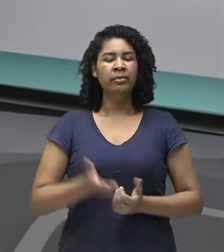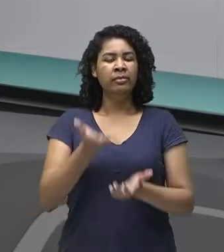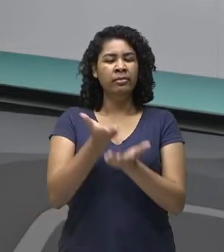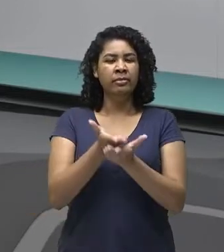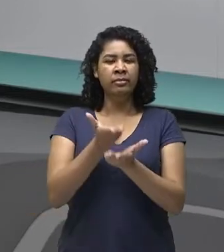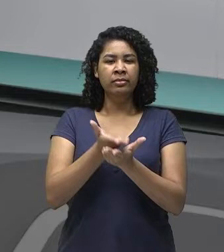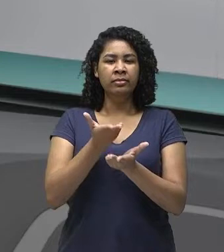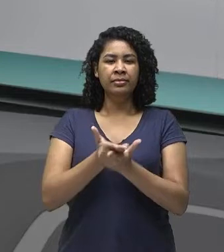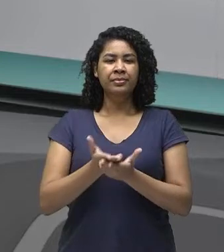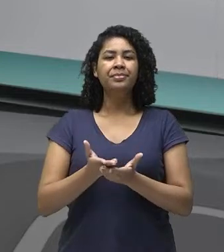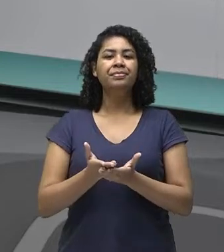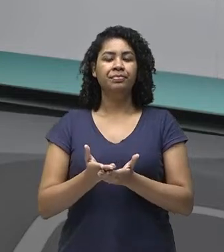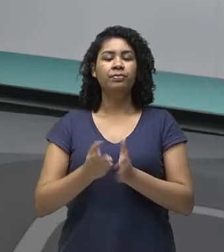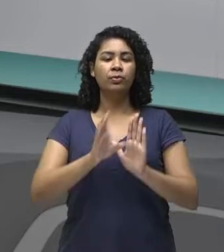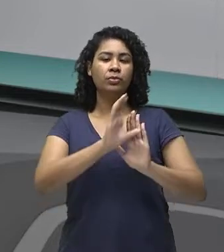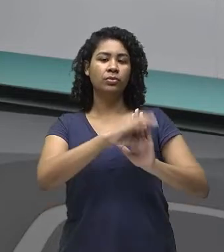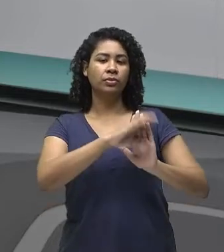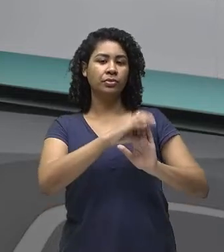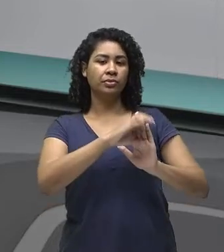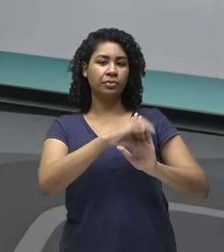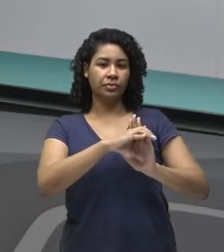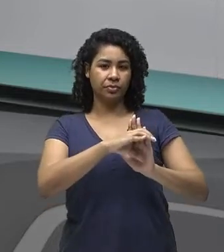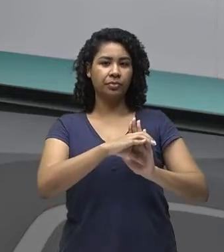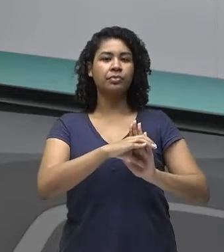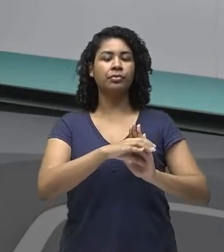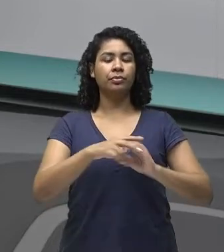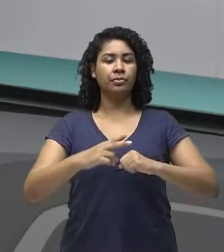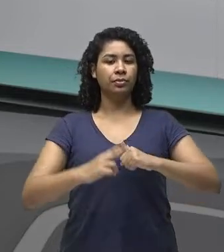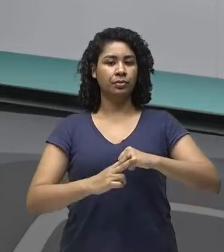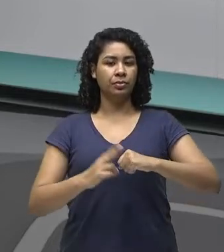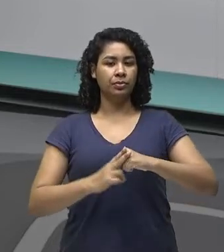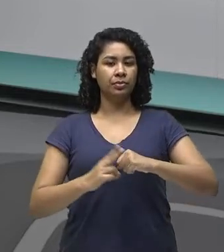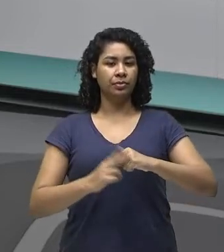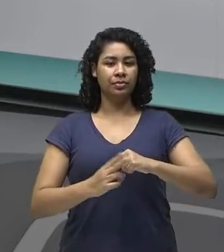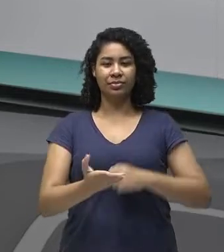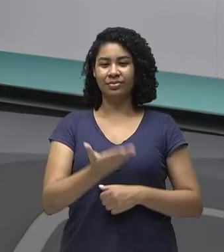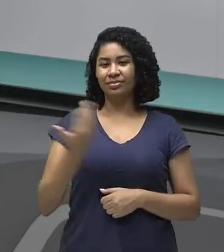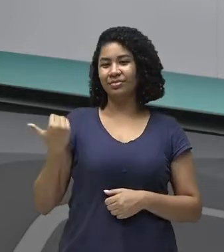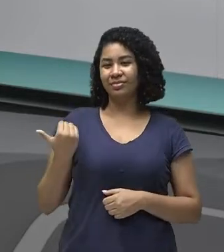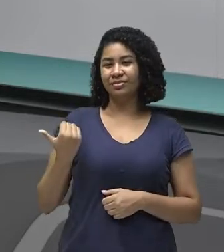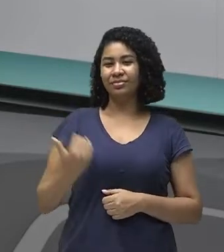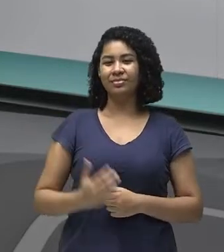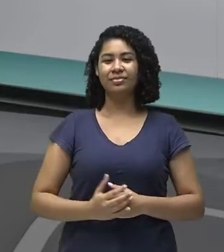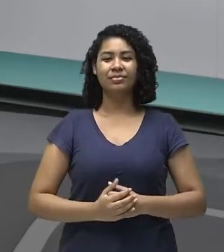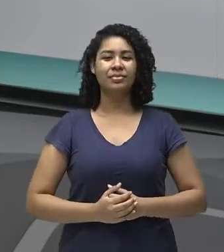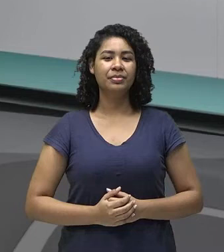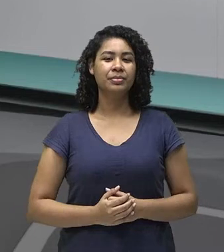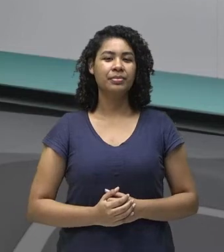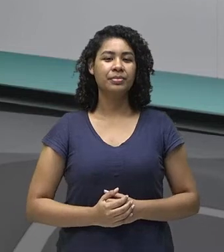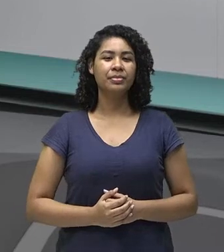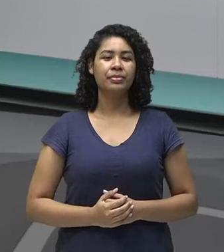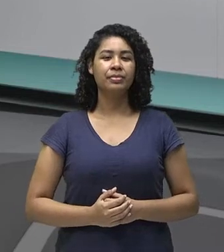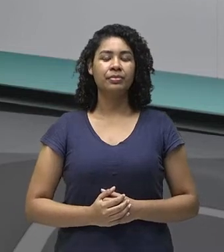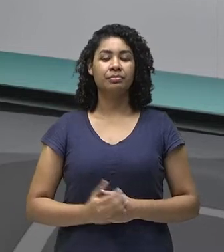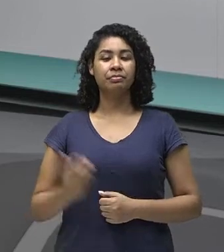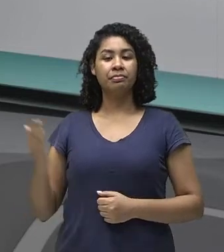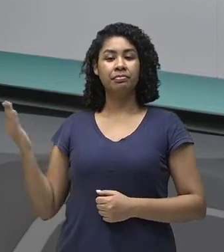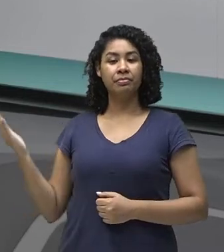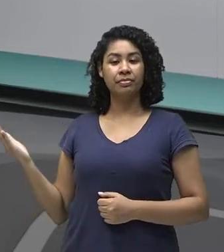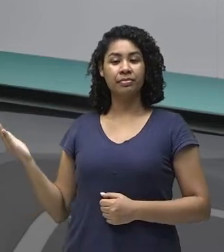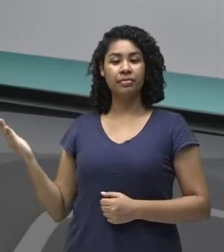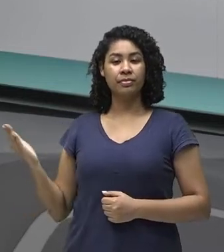o conceito, as funções dos pronouns. Let's go. Vamos lá. Então, olha só aqui do